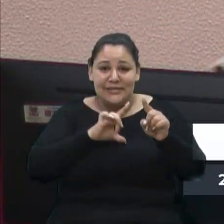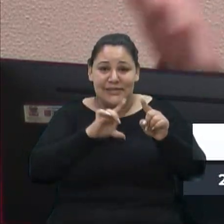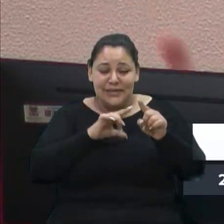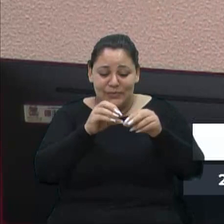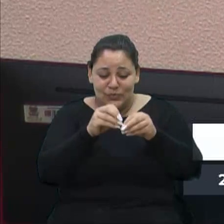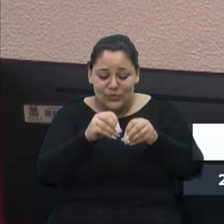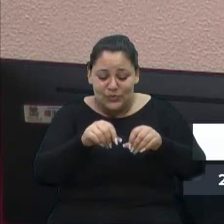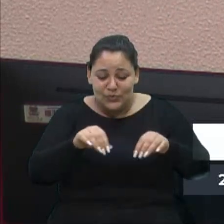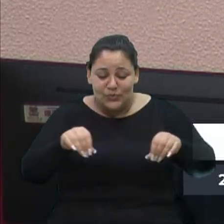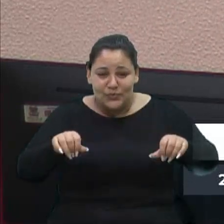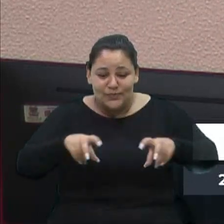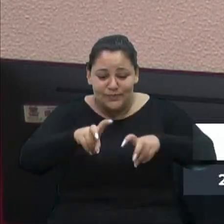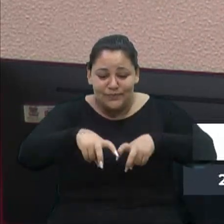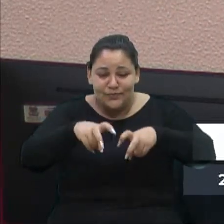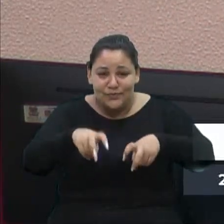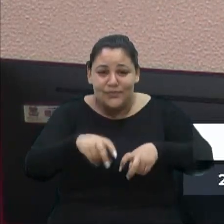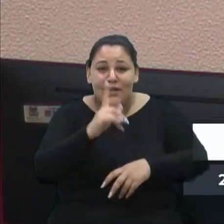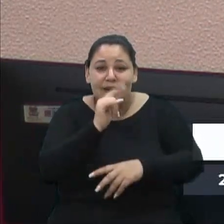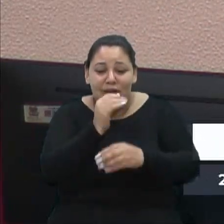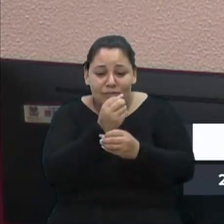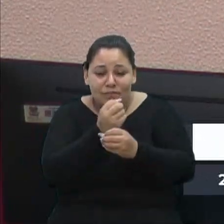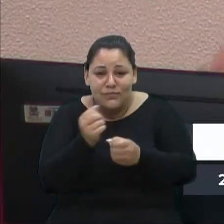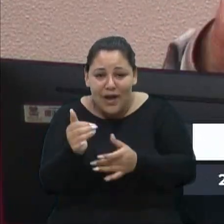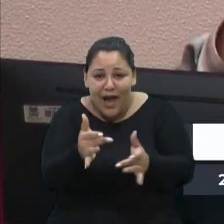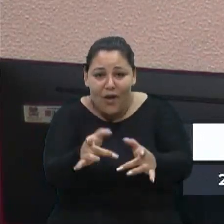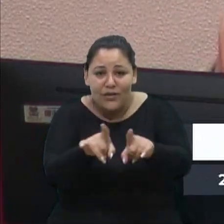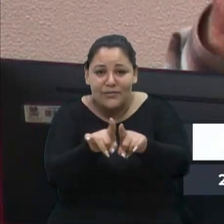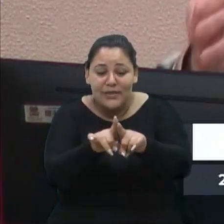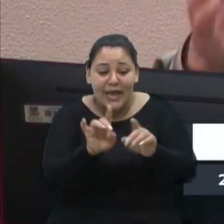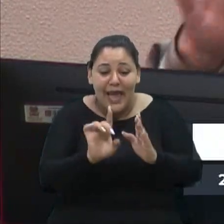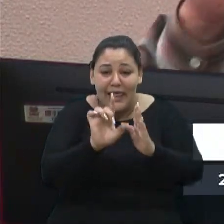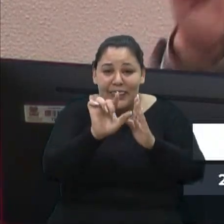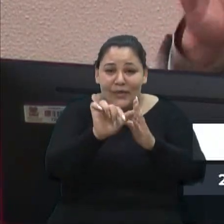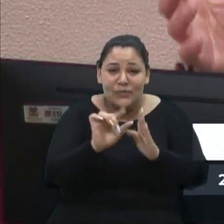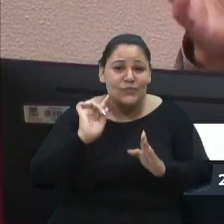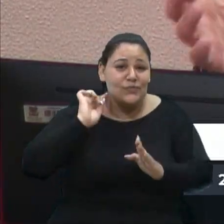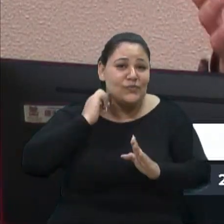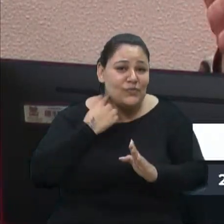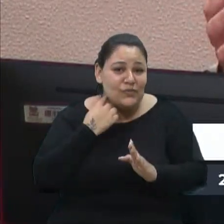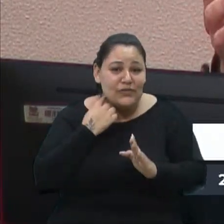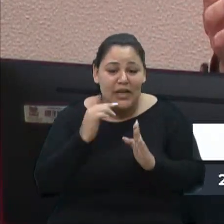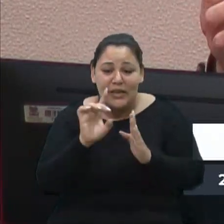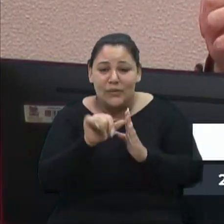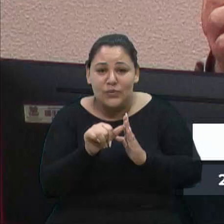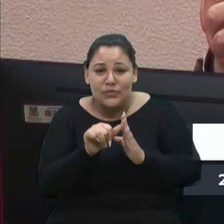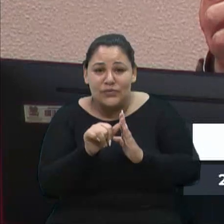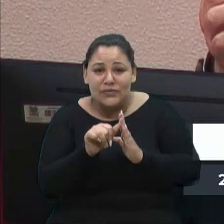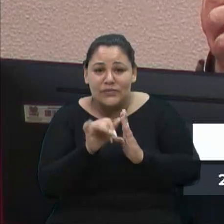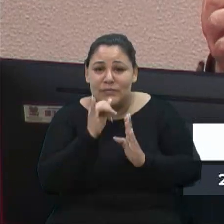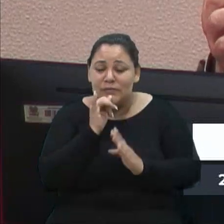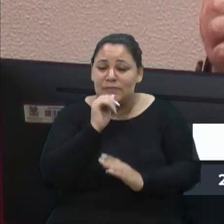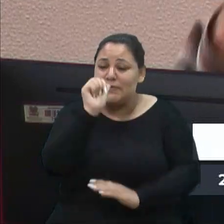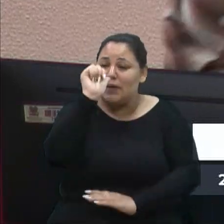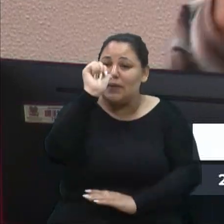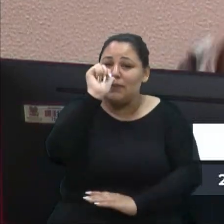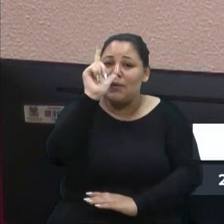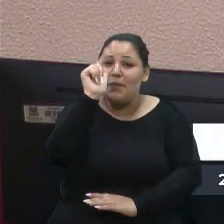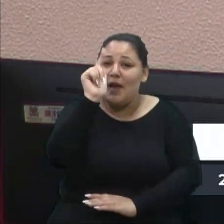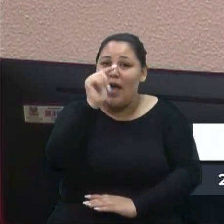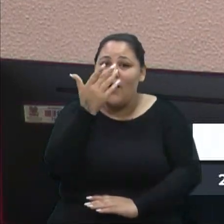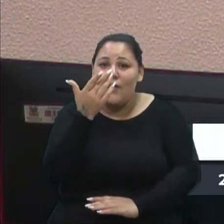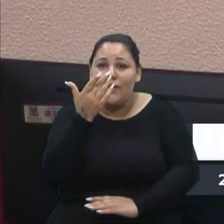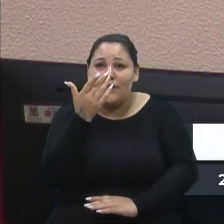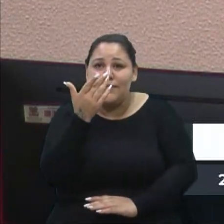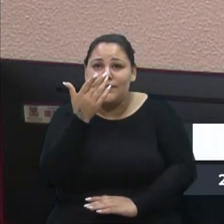e lençóis da água. Quer dizer que amanhã ou depois nós vamos provar um copo d'água contaminado